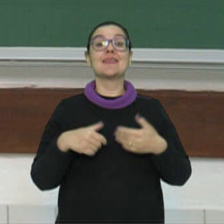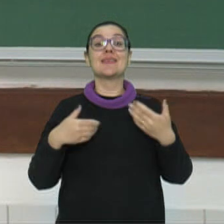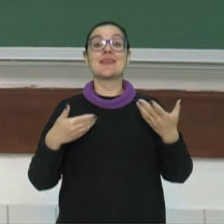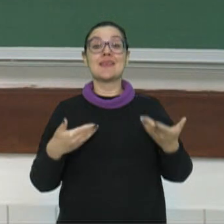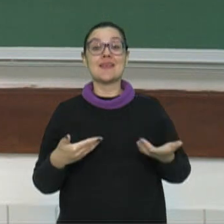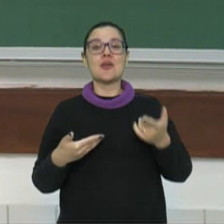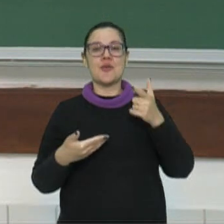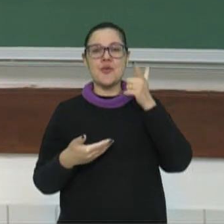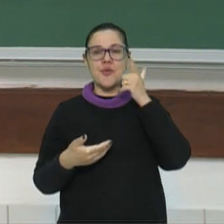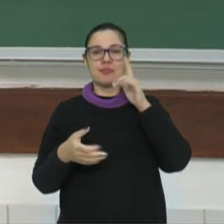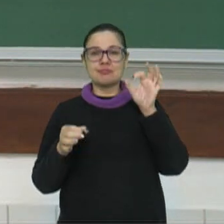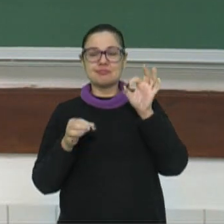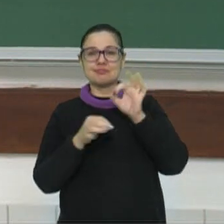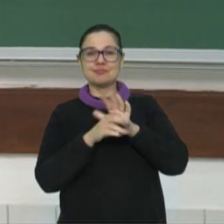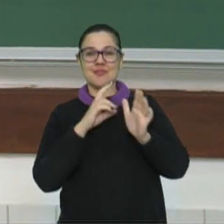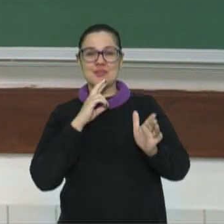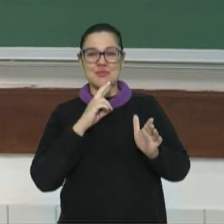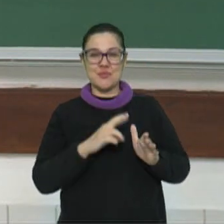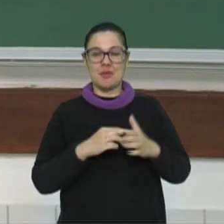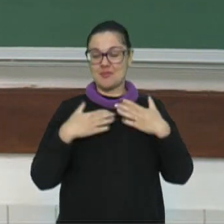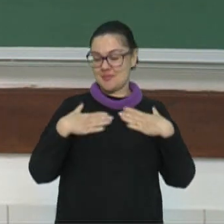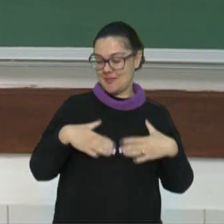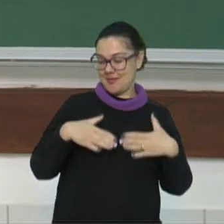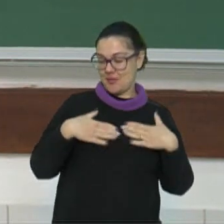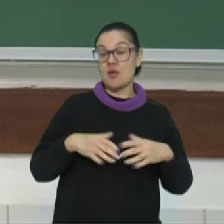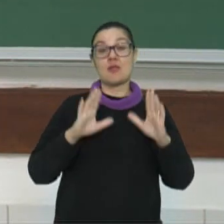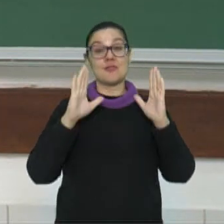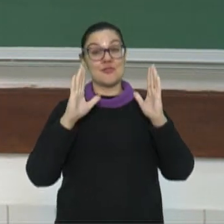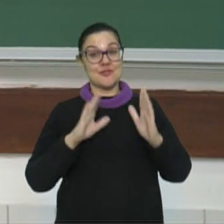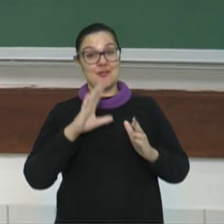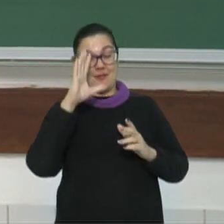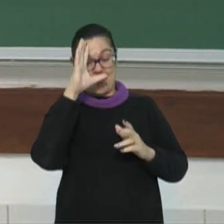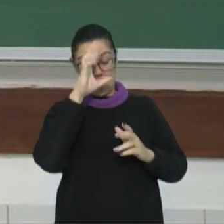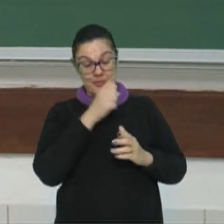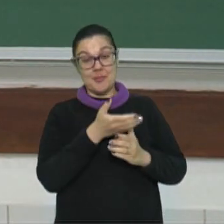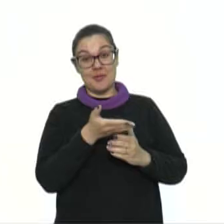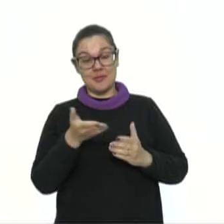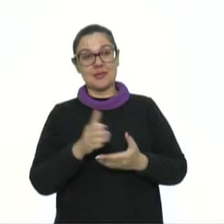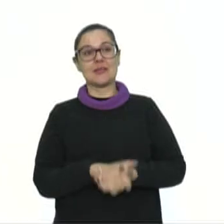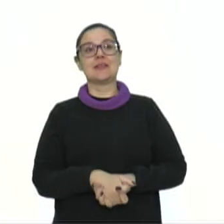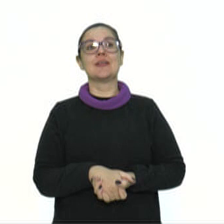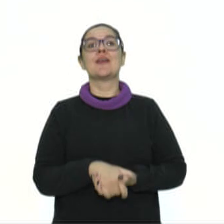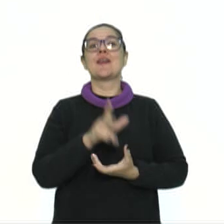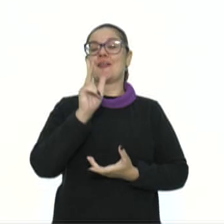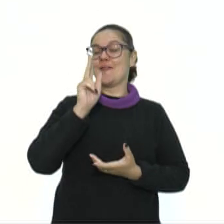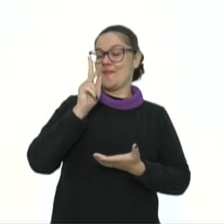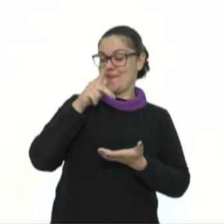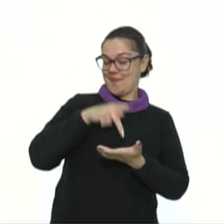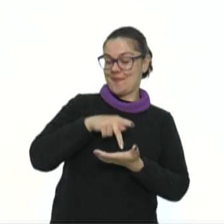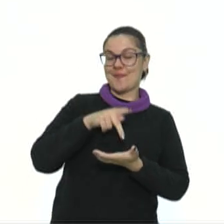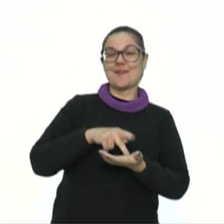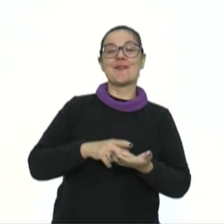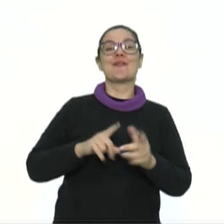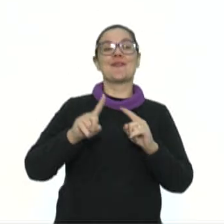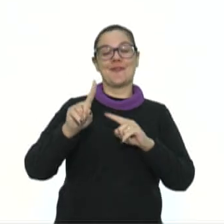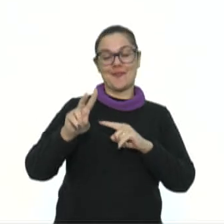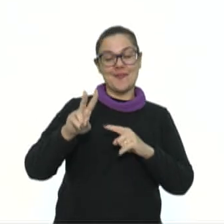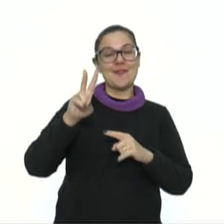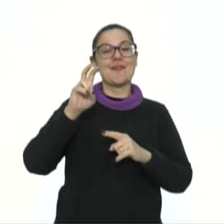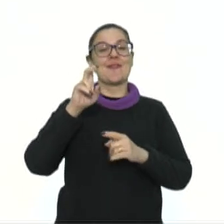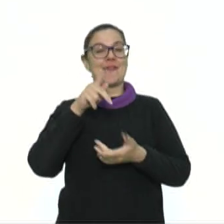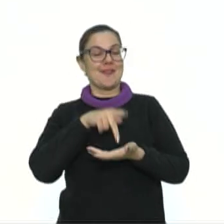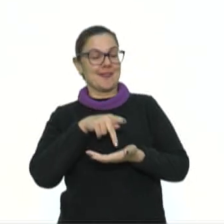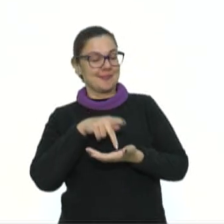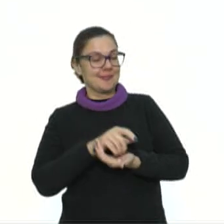Então, você conseguiu responder, né? Tá tranquilo? Porque a gente já aprendeu. O que é isso? Verdadeiro, né, gente? É